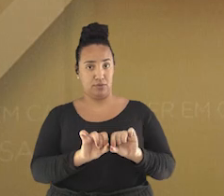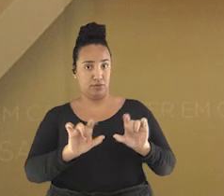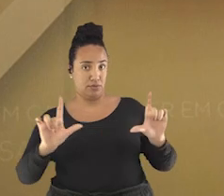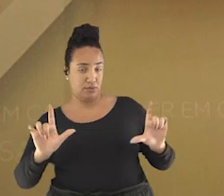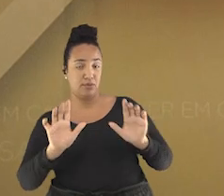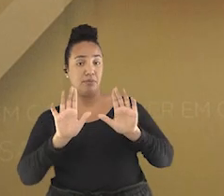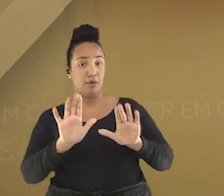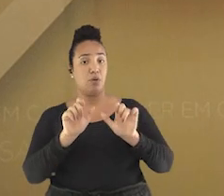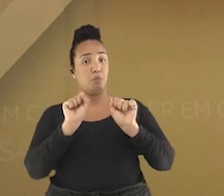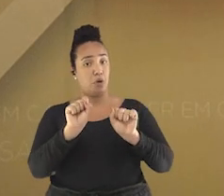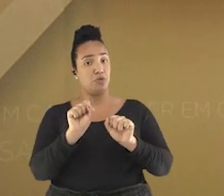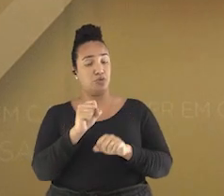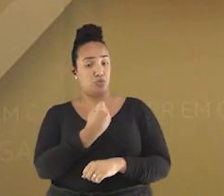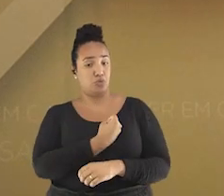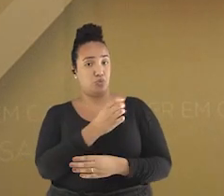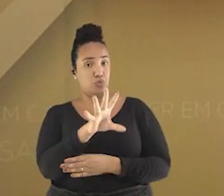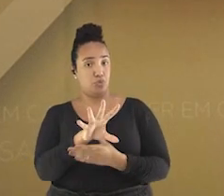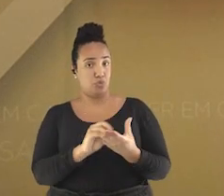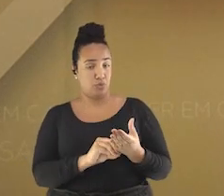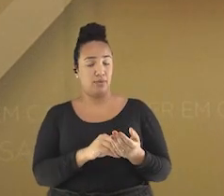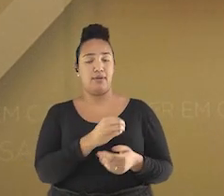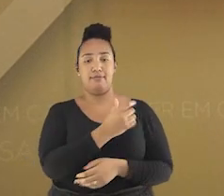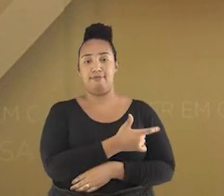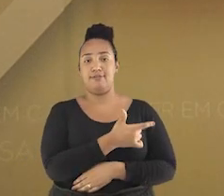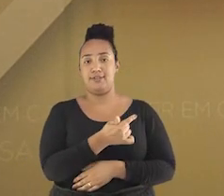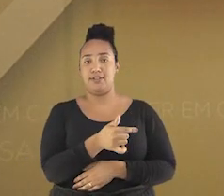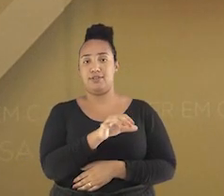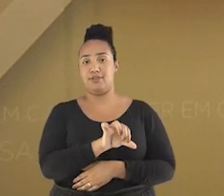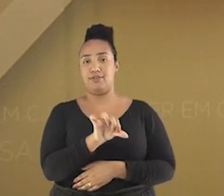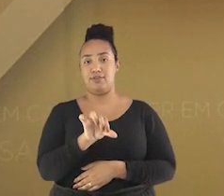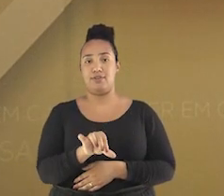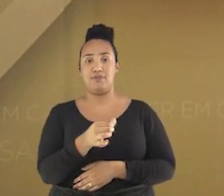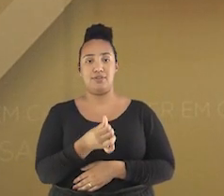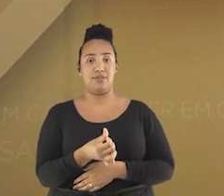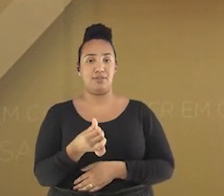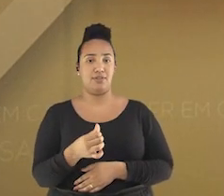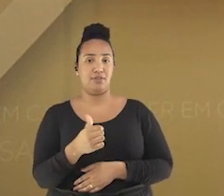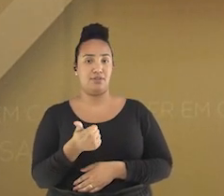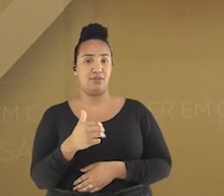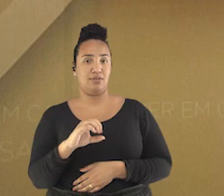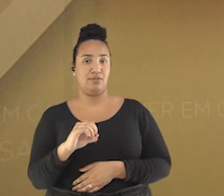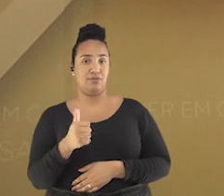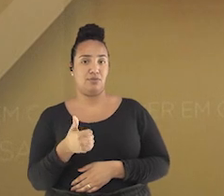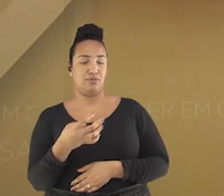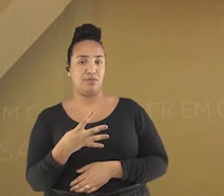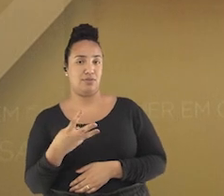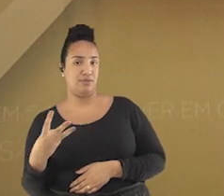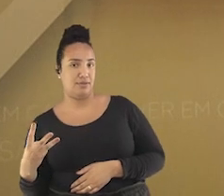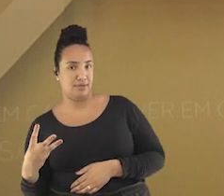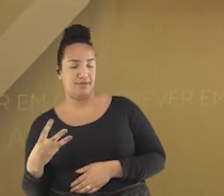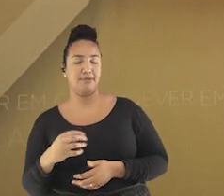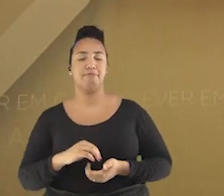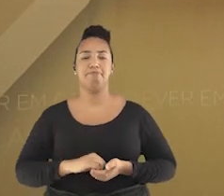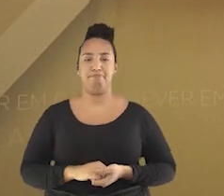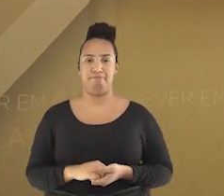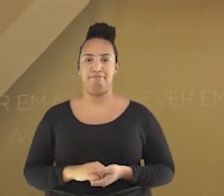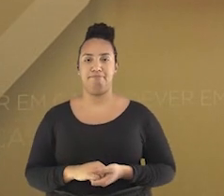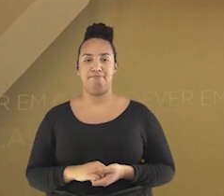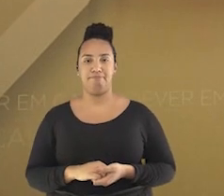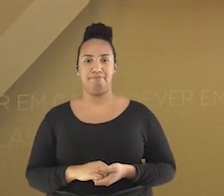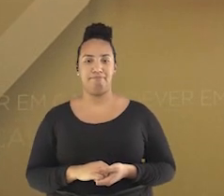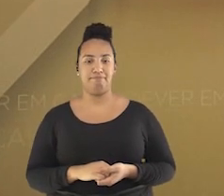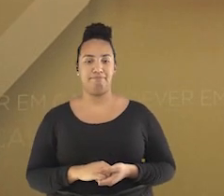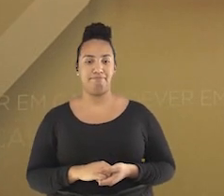vou falar o número, que é o 27 9966 10 143.